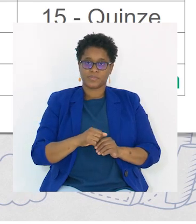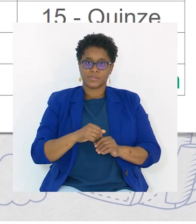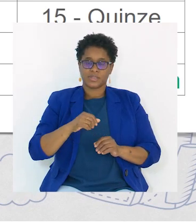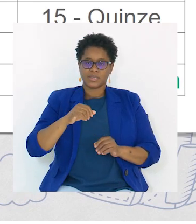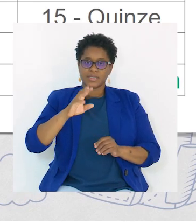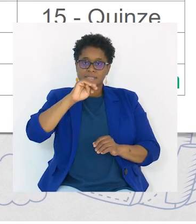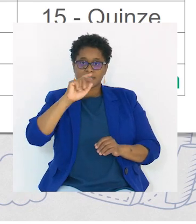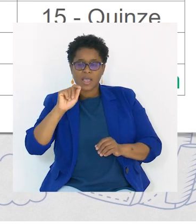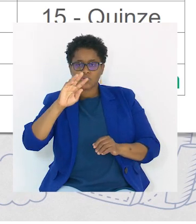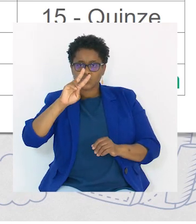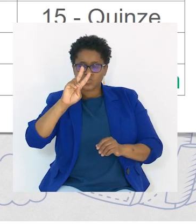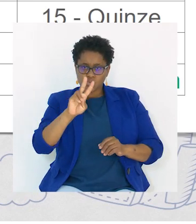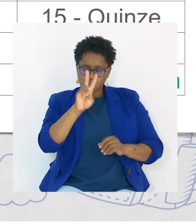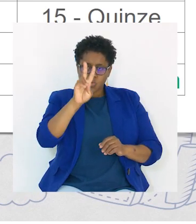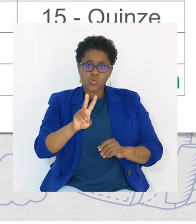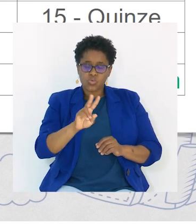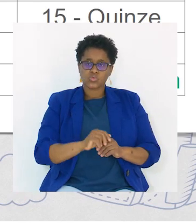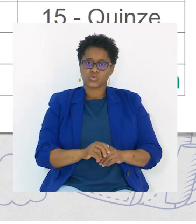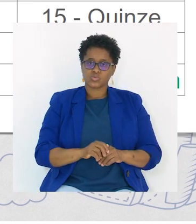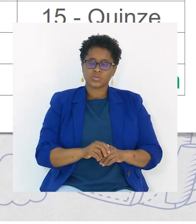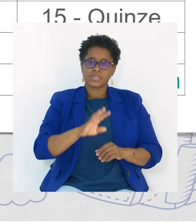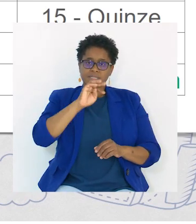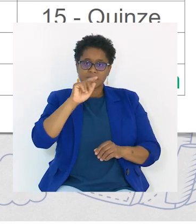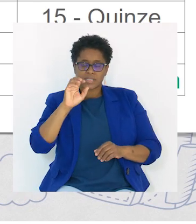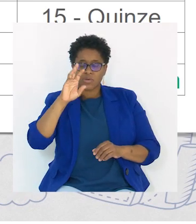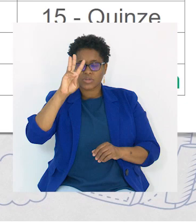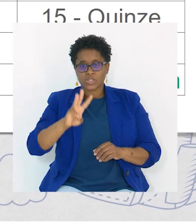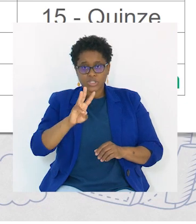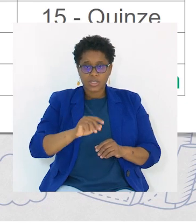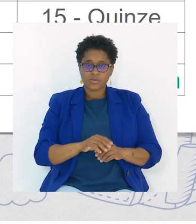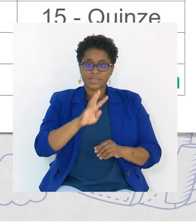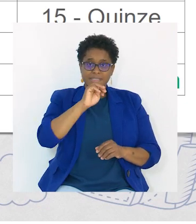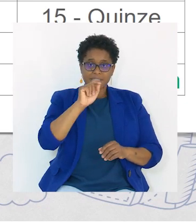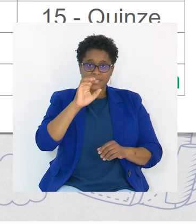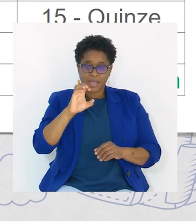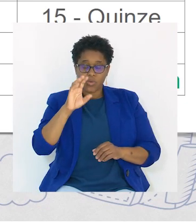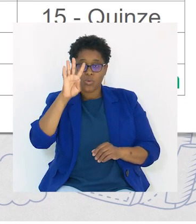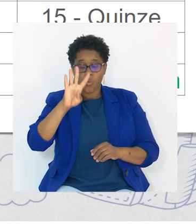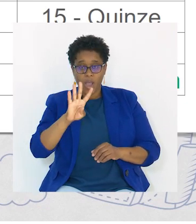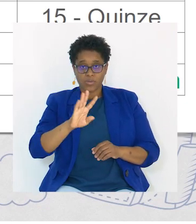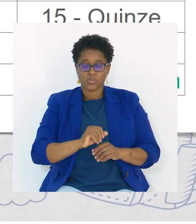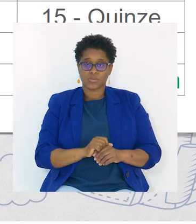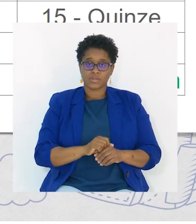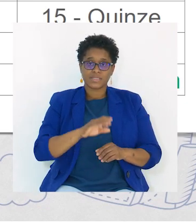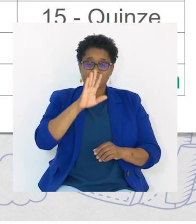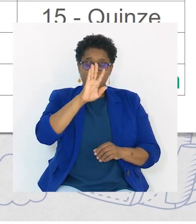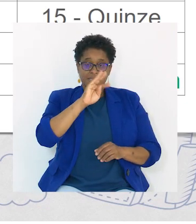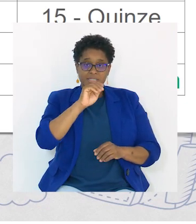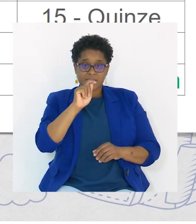século II, século III, século IV, século